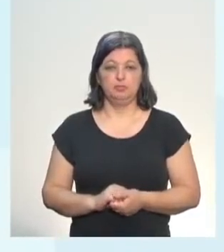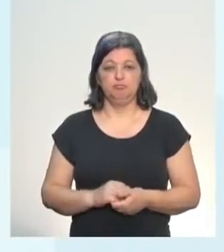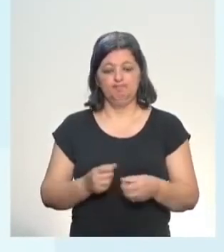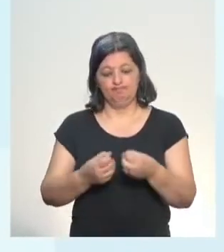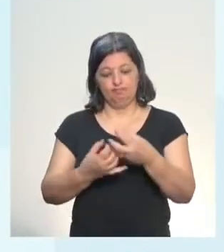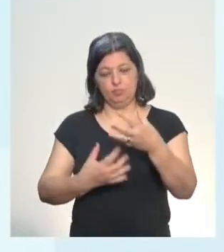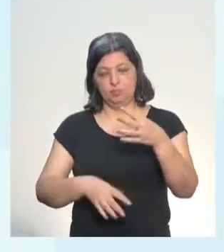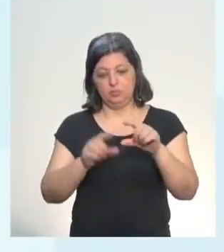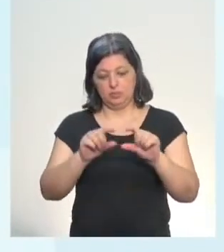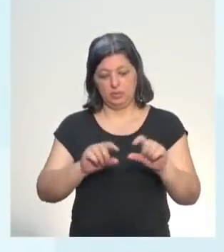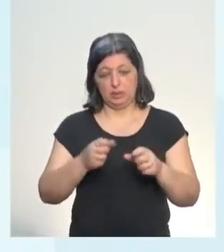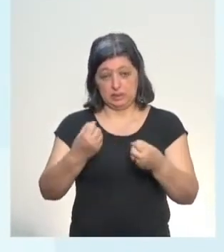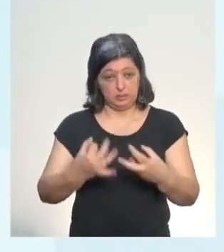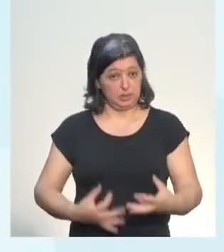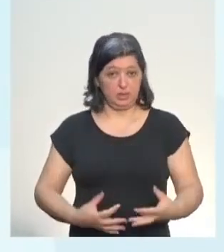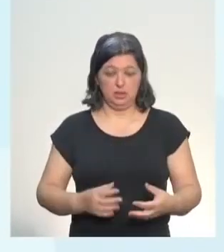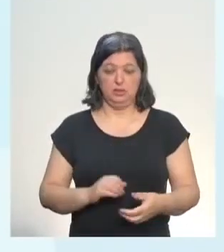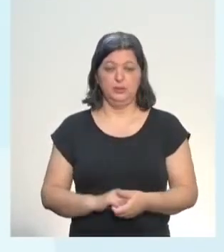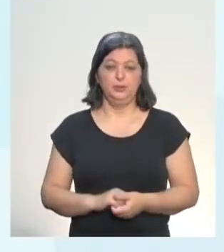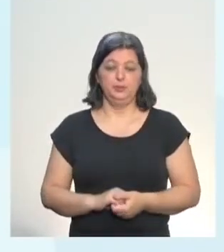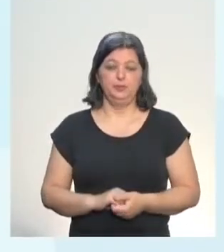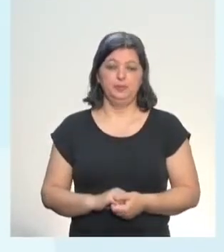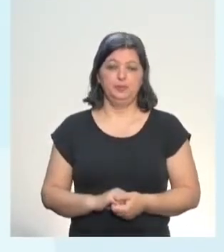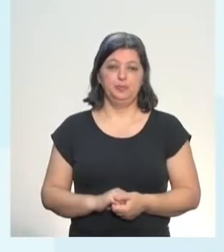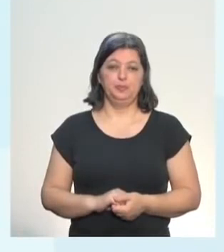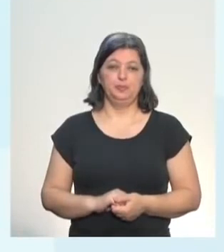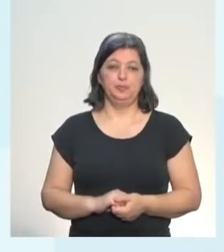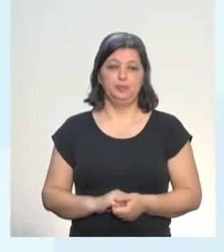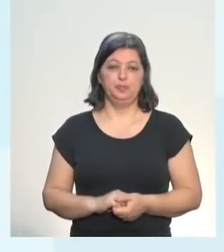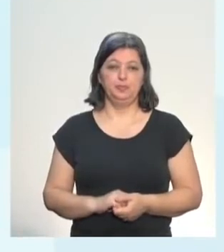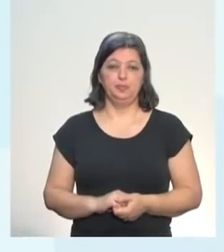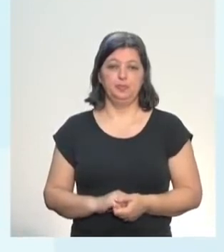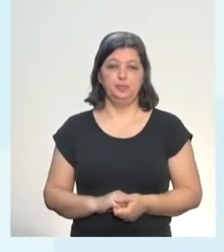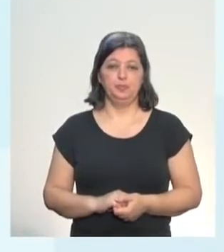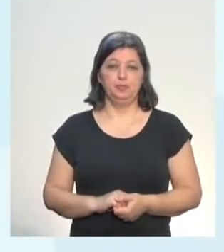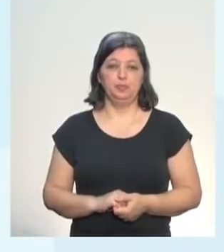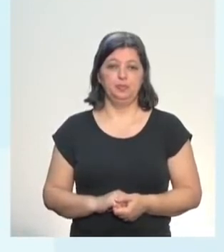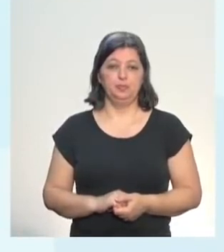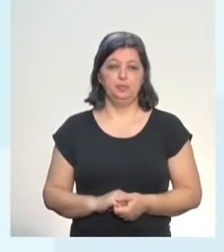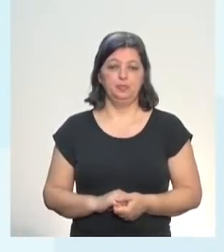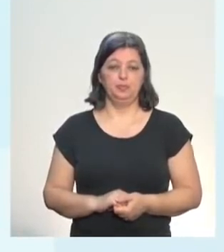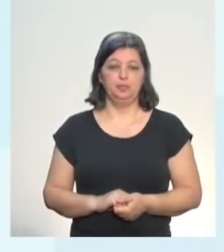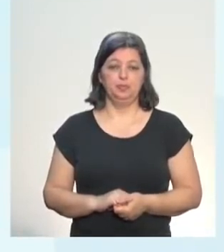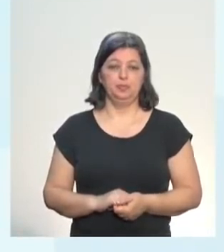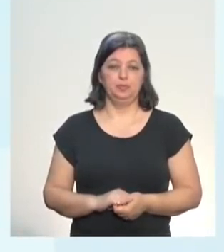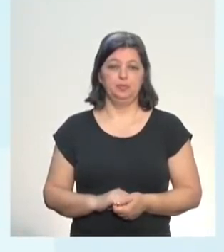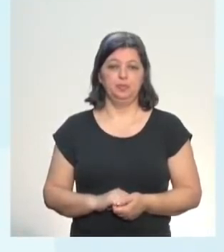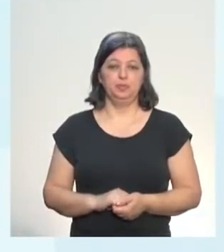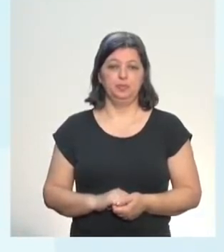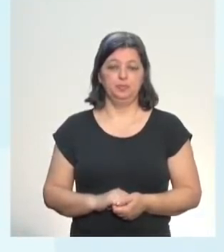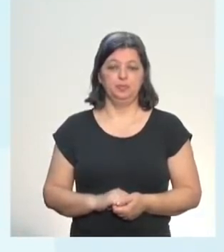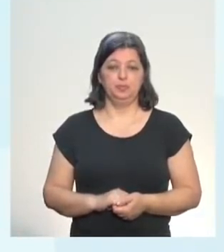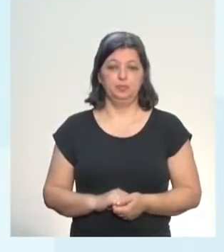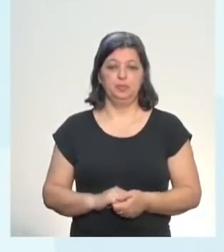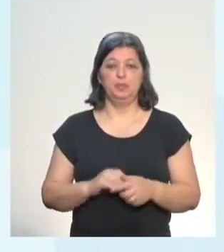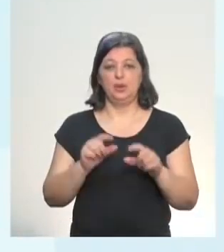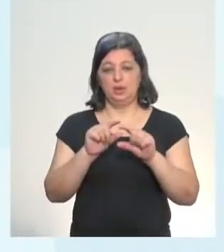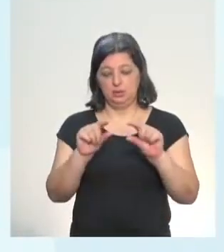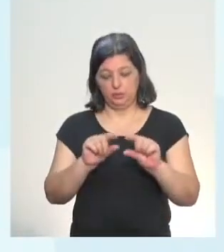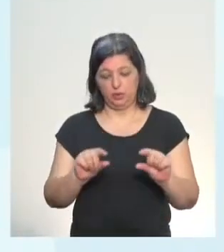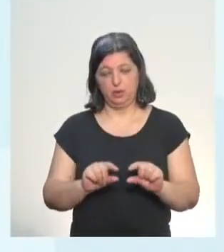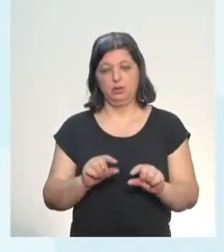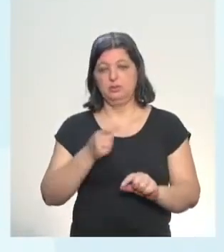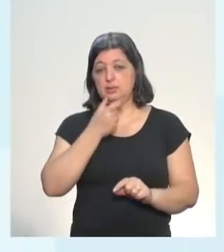o João vai falando e eu já vou repetindo e vamos lá. Good. On Tuesdays. On Tuesdays. On Sunday. On